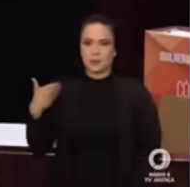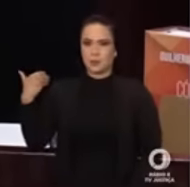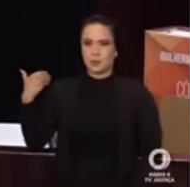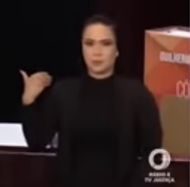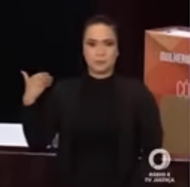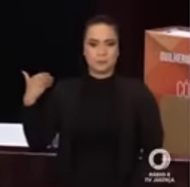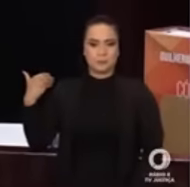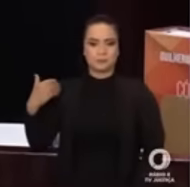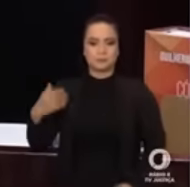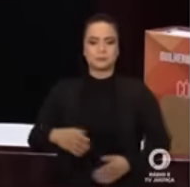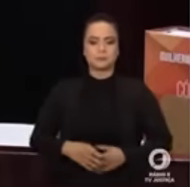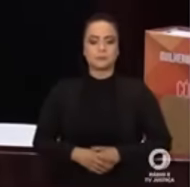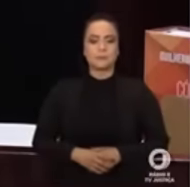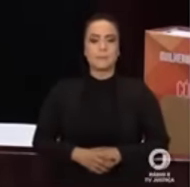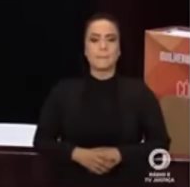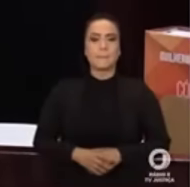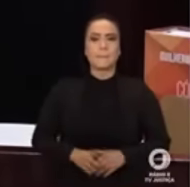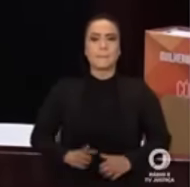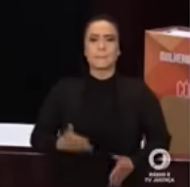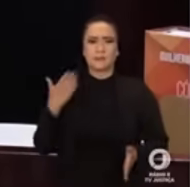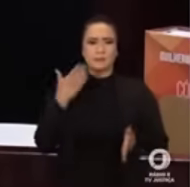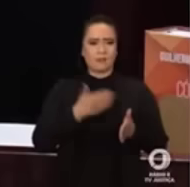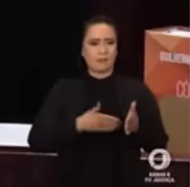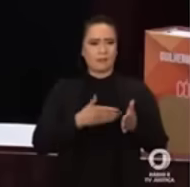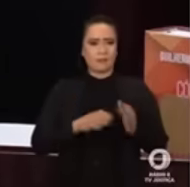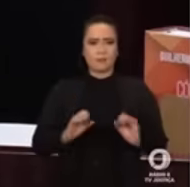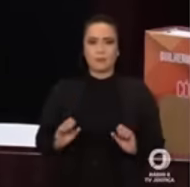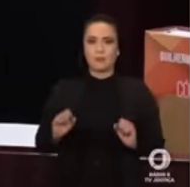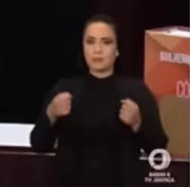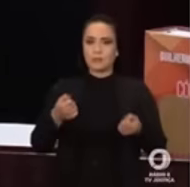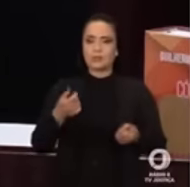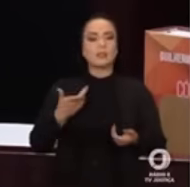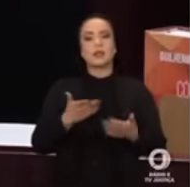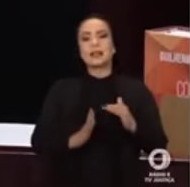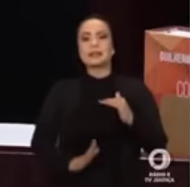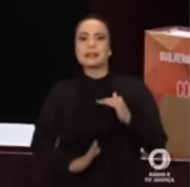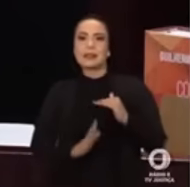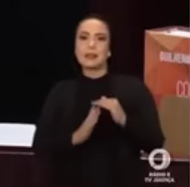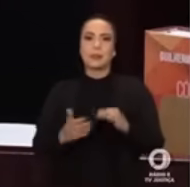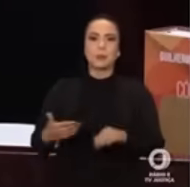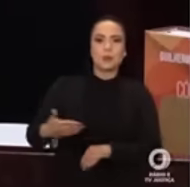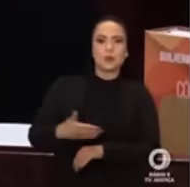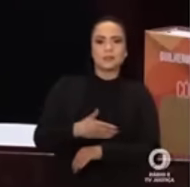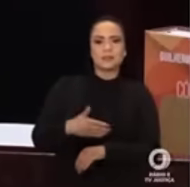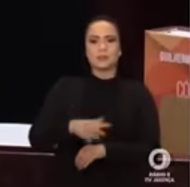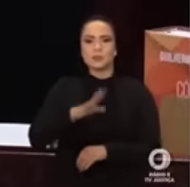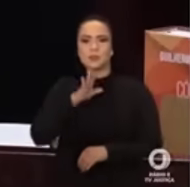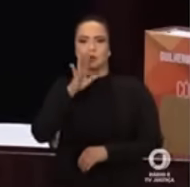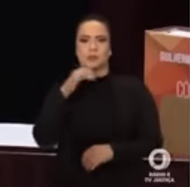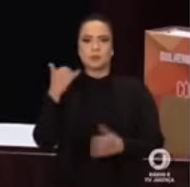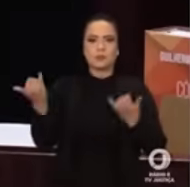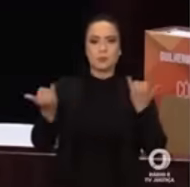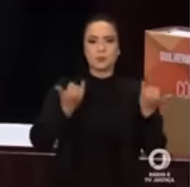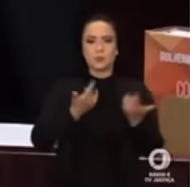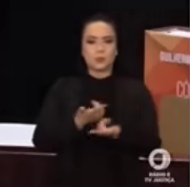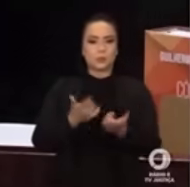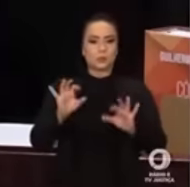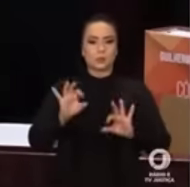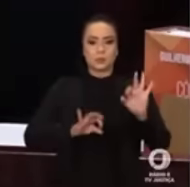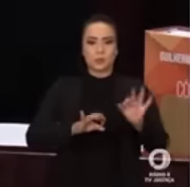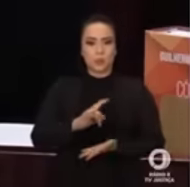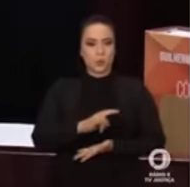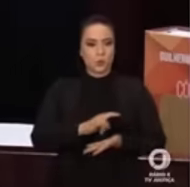preliminar, tanto de cerceamento de defesa, por limitação de tempo de acesso ou de excesso de informações sem organização, que é o documento